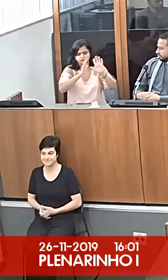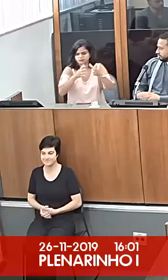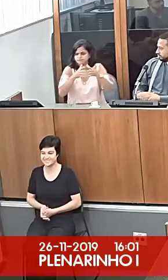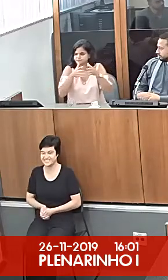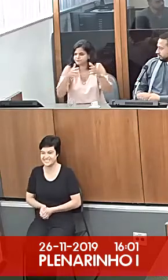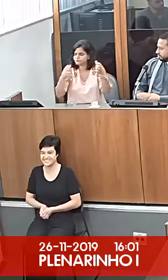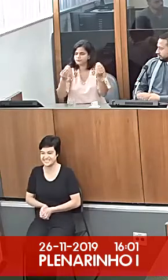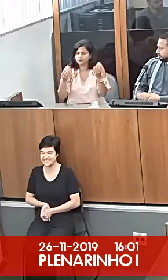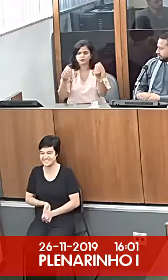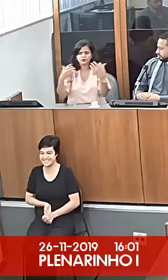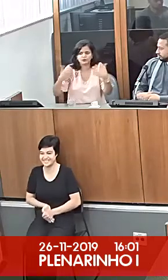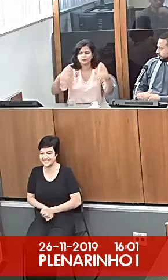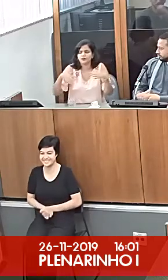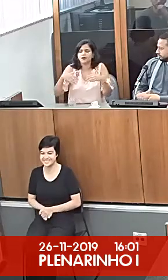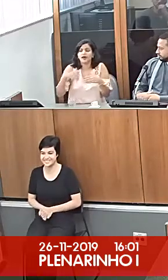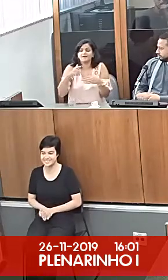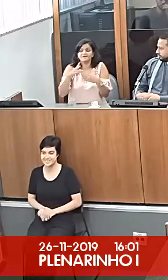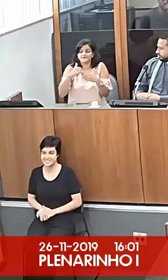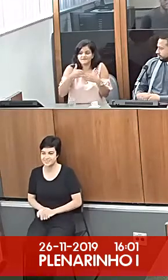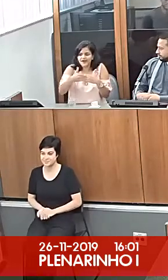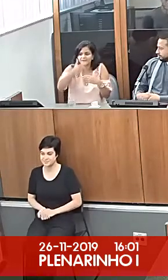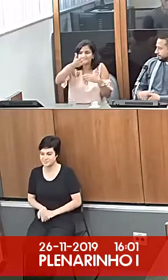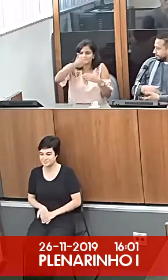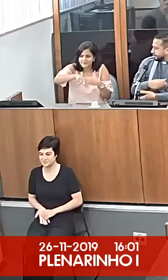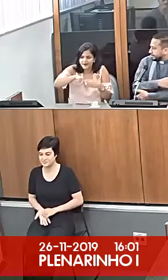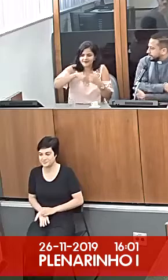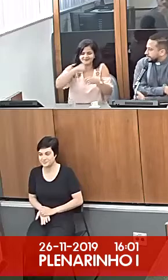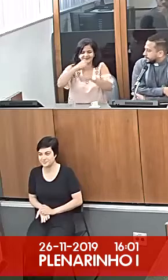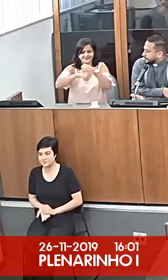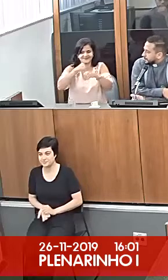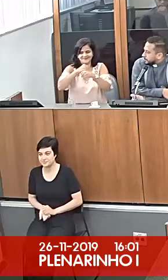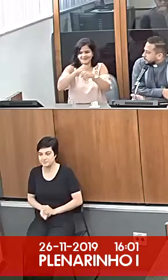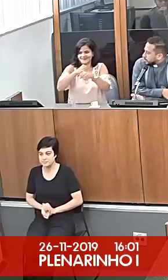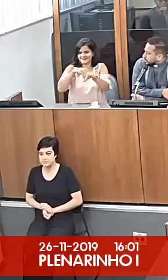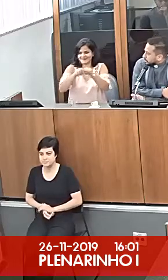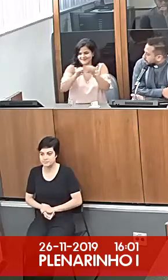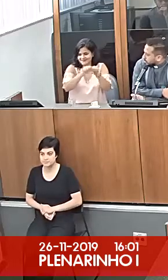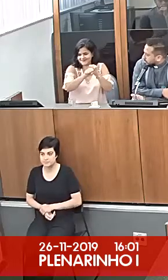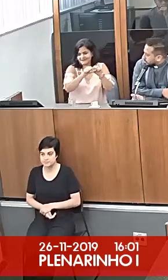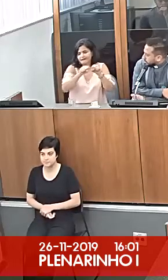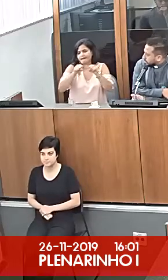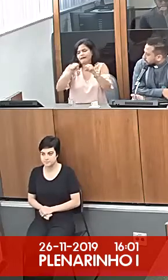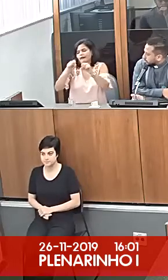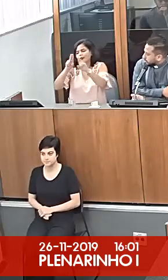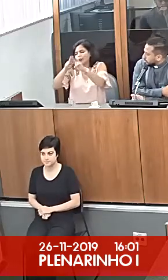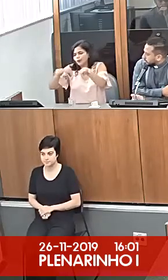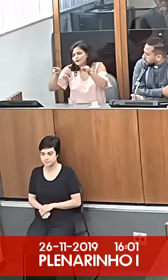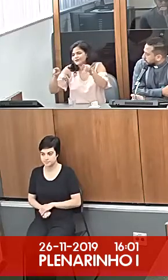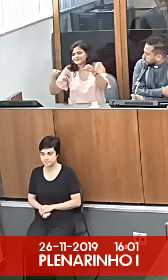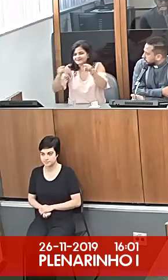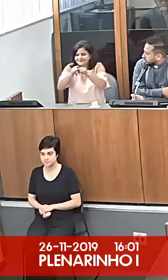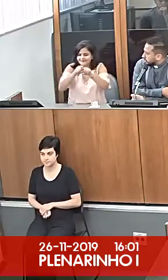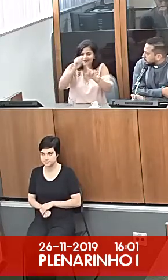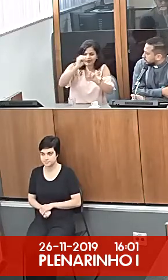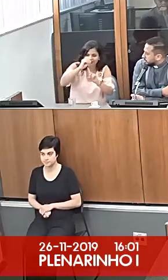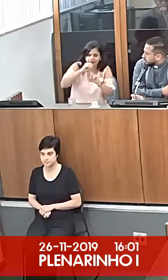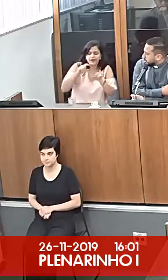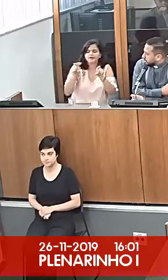graduados em Letras Libras pela Universidade Federal de Santa Catarina. Nós teremos no próximo ano, em